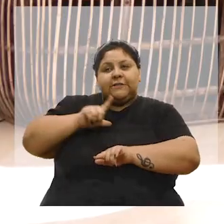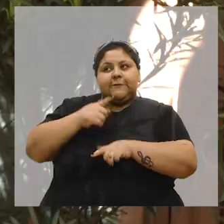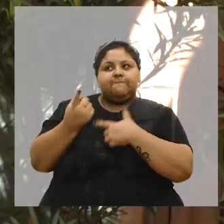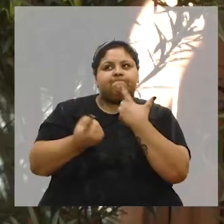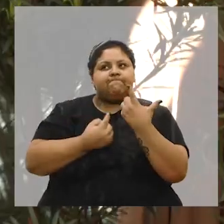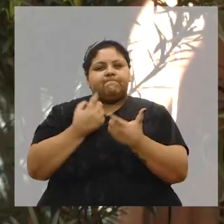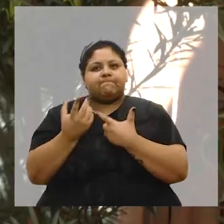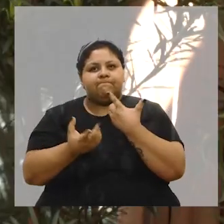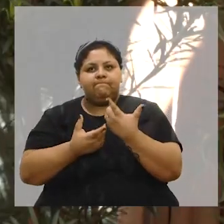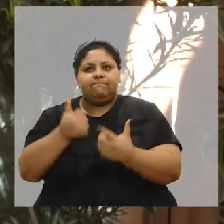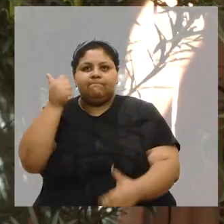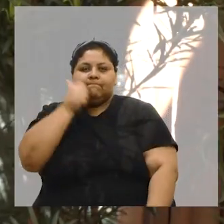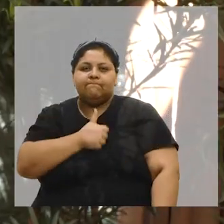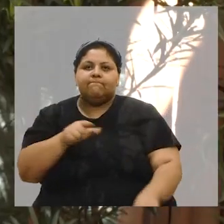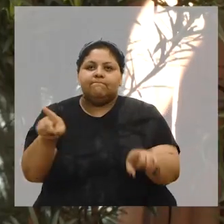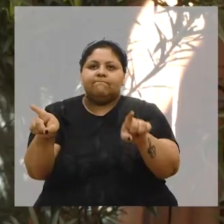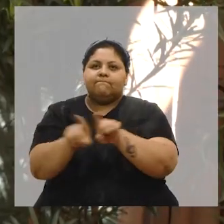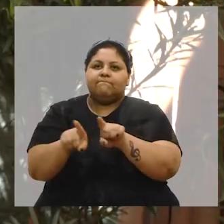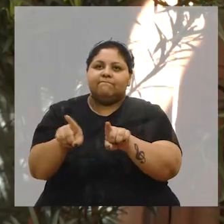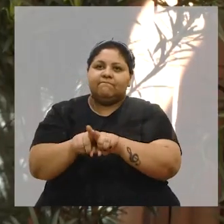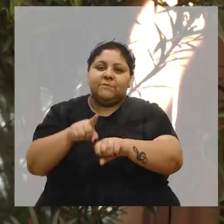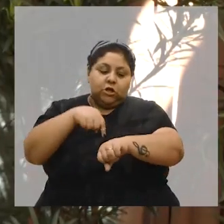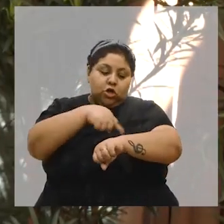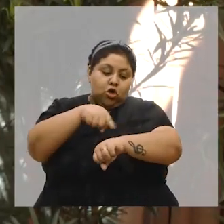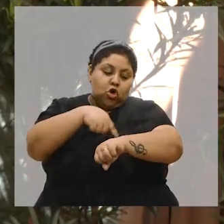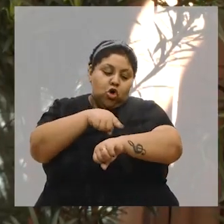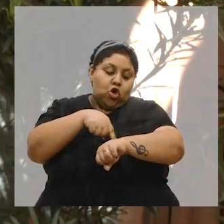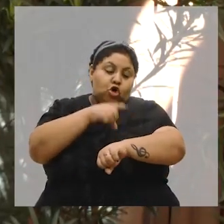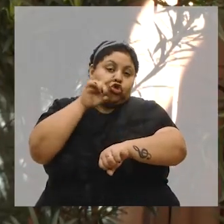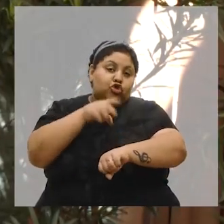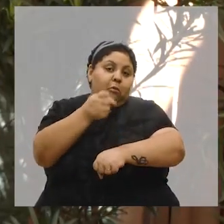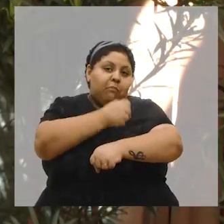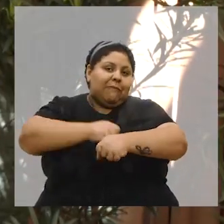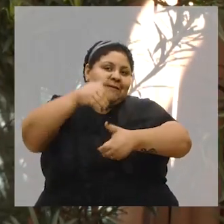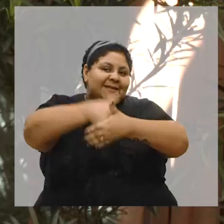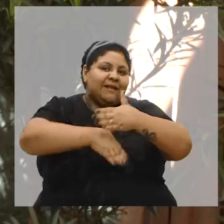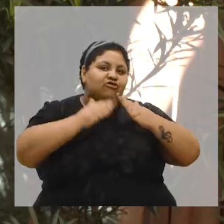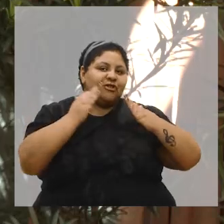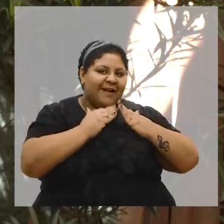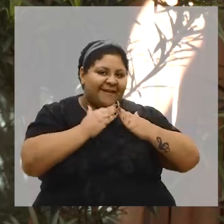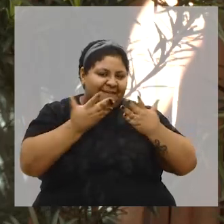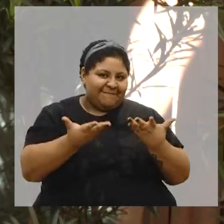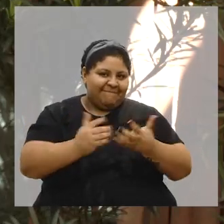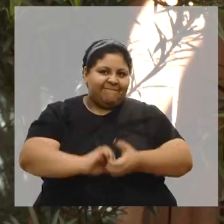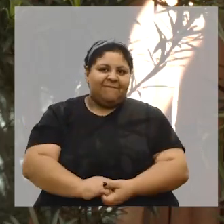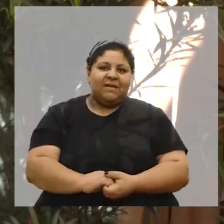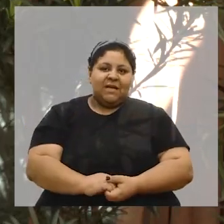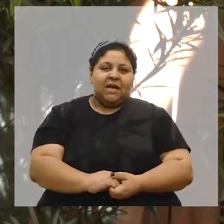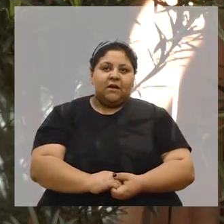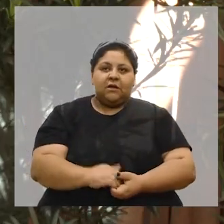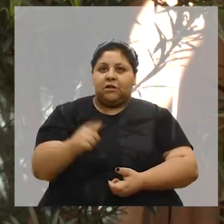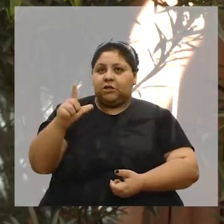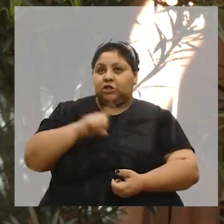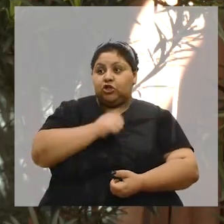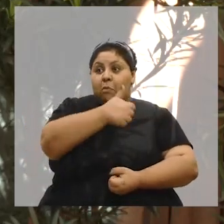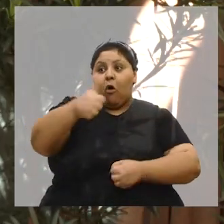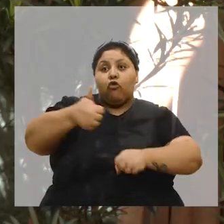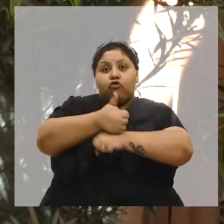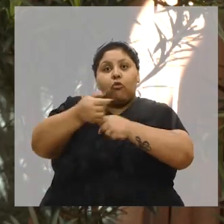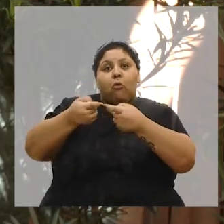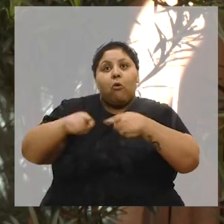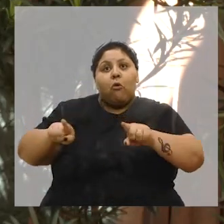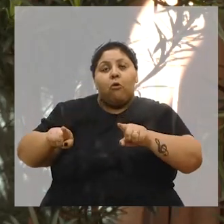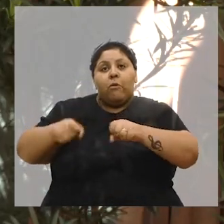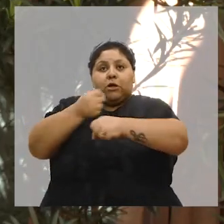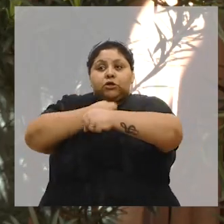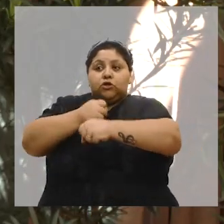que existia alguma coisa assim, que a mulher também passou muito tempo só cozinhando dentro de casa, né? Então, ela tinha uma outra